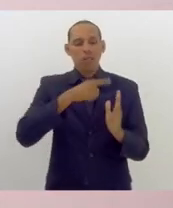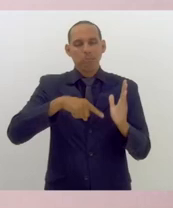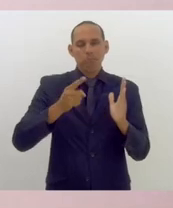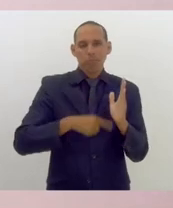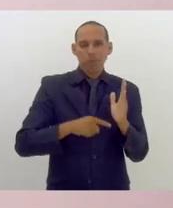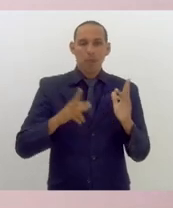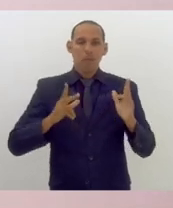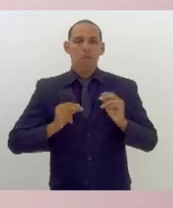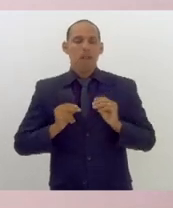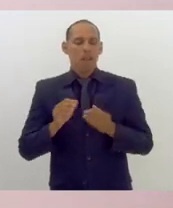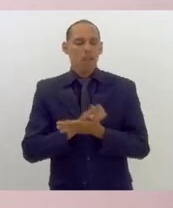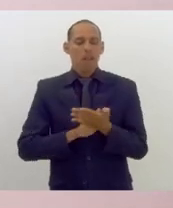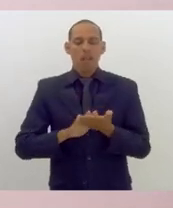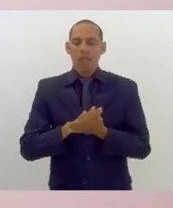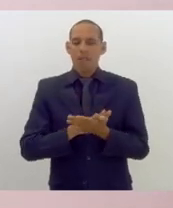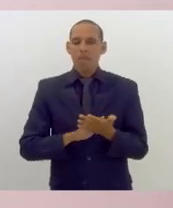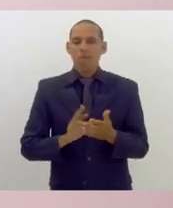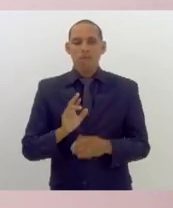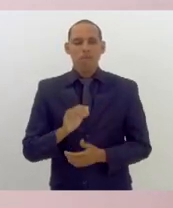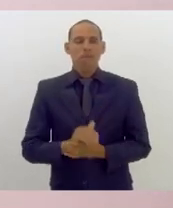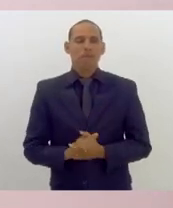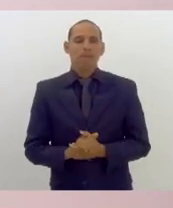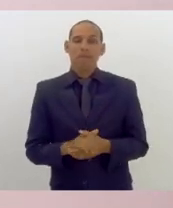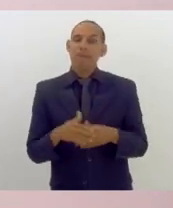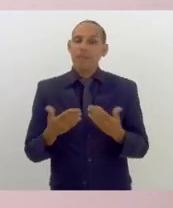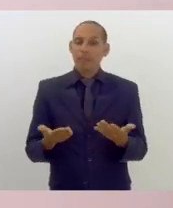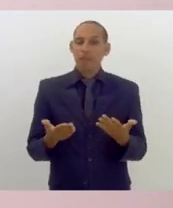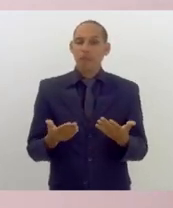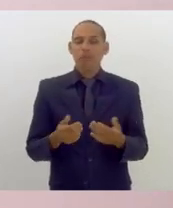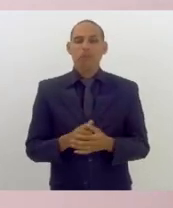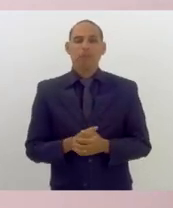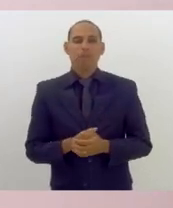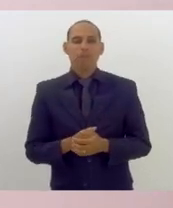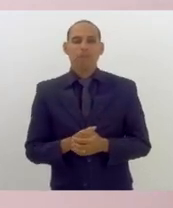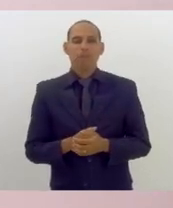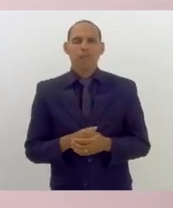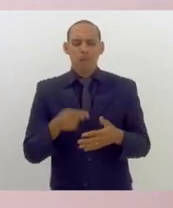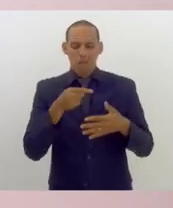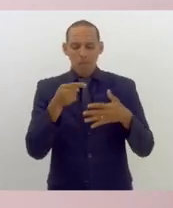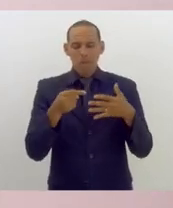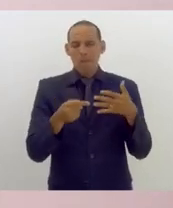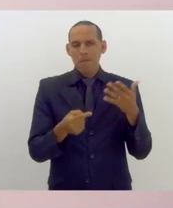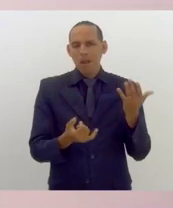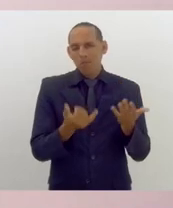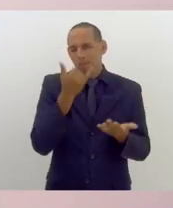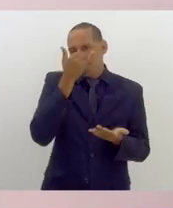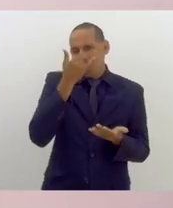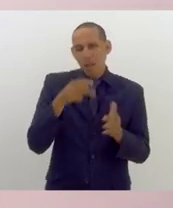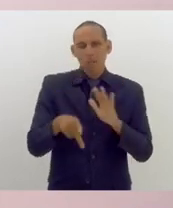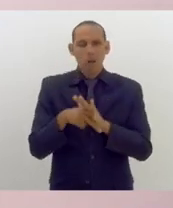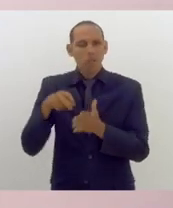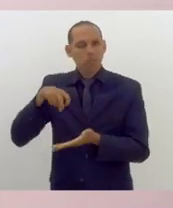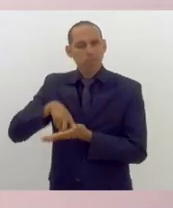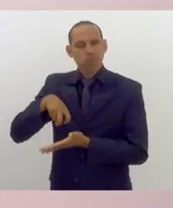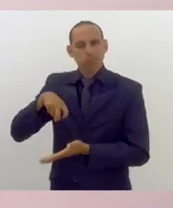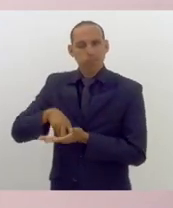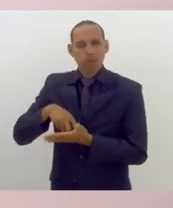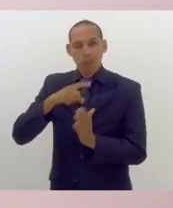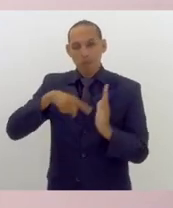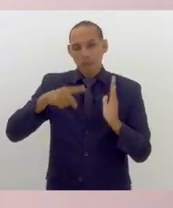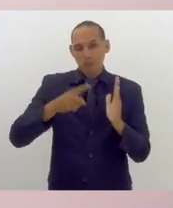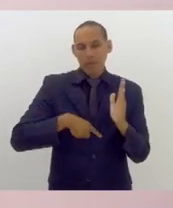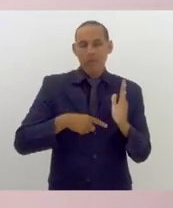mérito tendo em vista os manifestos equívocos das referidas sentenças extintivas